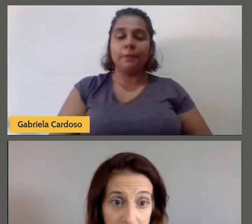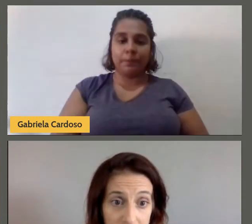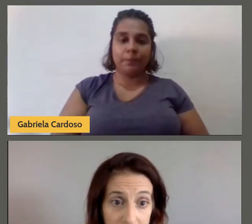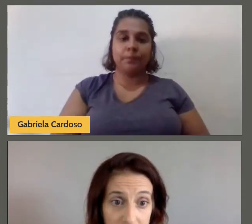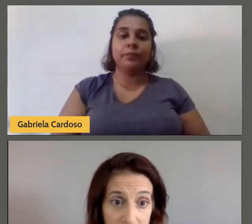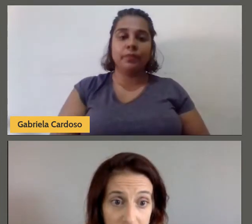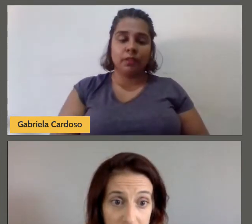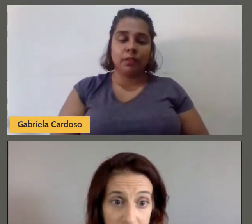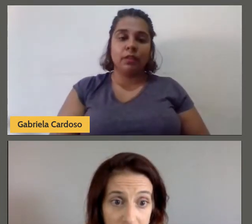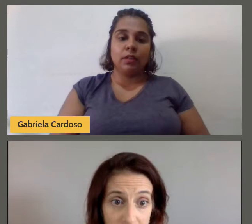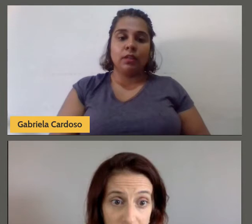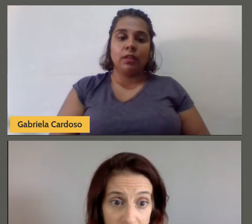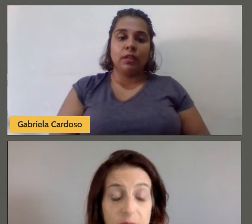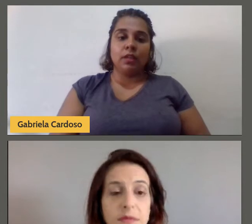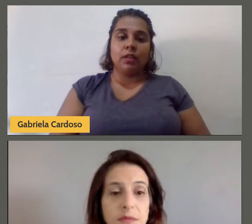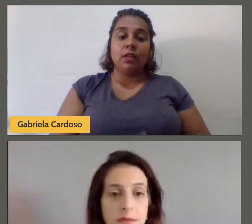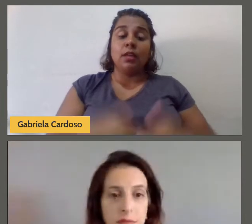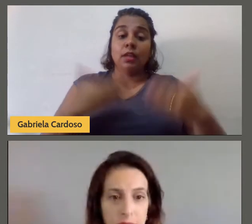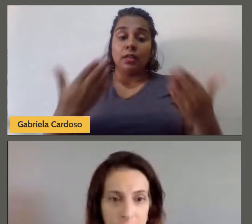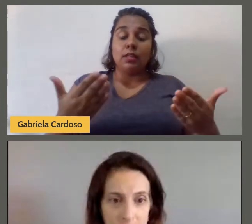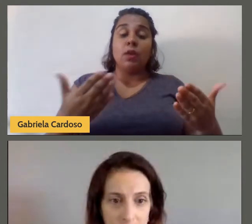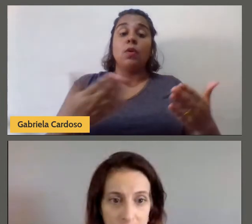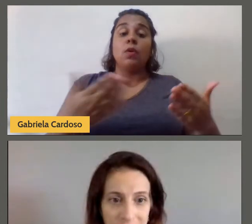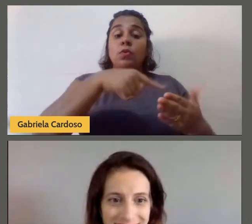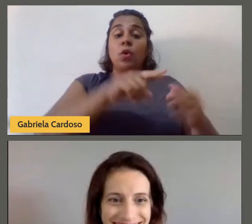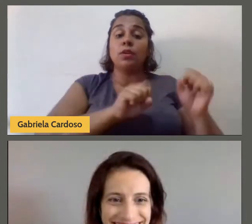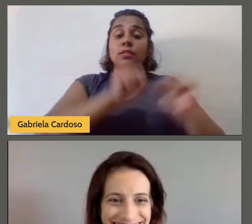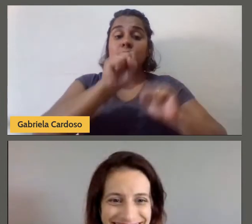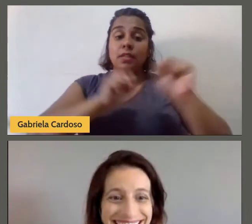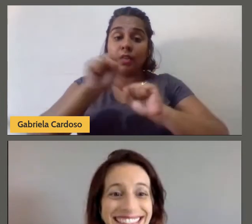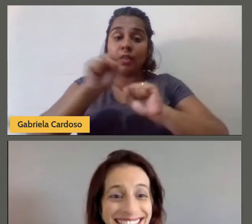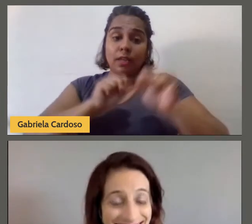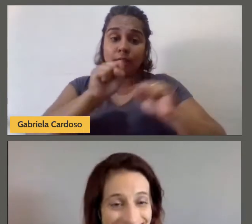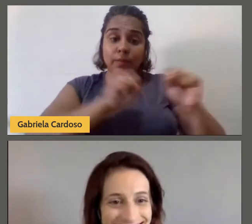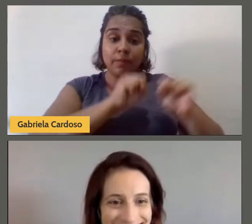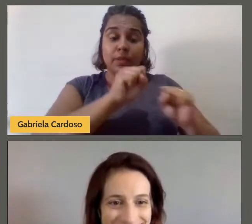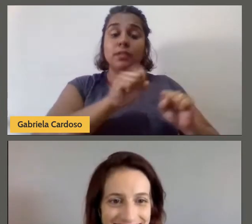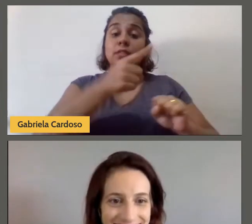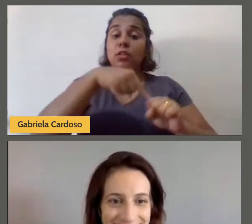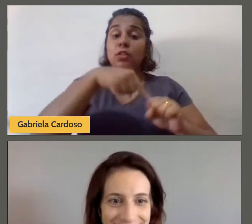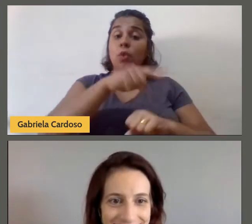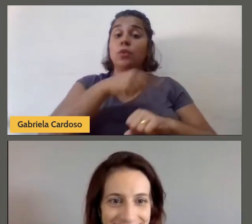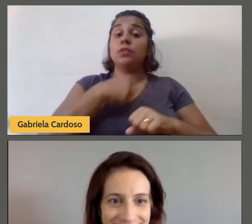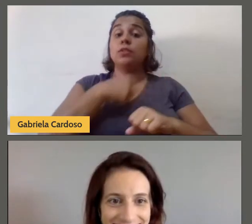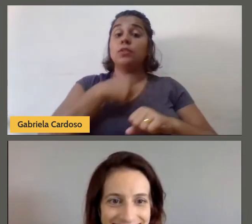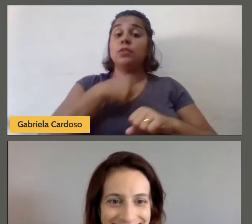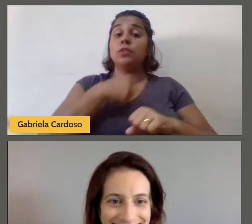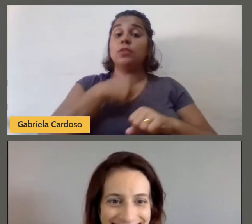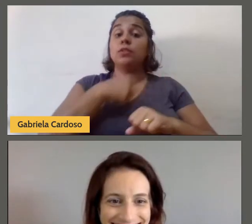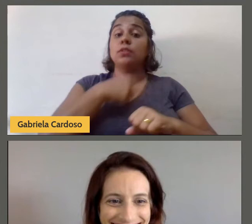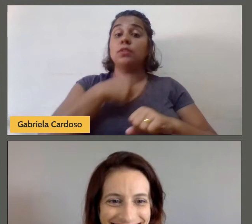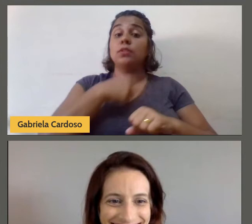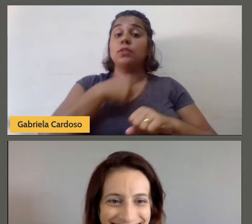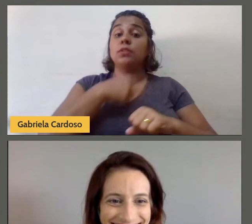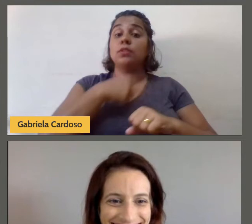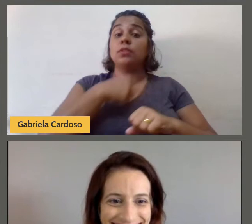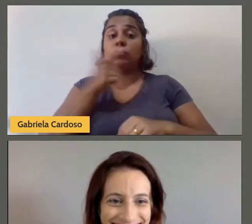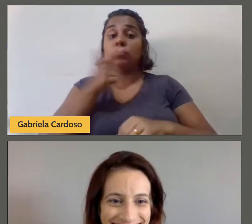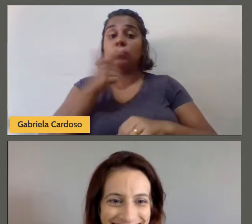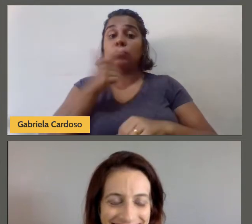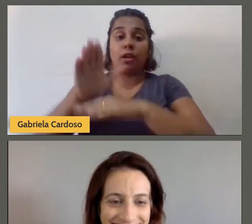com um contexto global, hoje o Migraflix está até começando a sua atuação na Colômbia e no Peru, e a gente sabe que o Brasil tem, né,